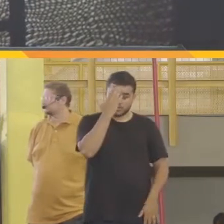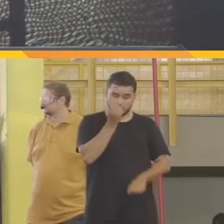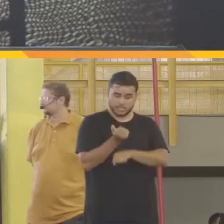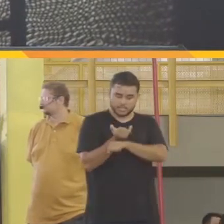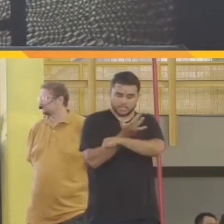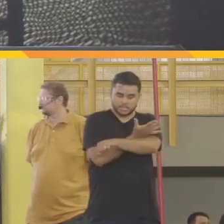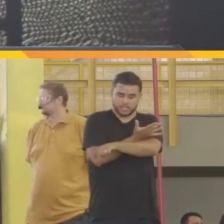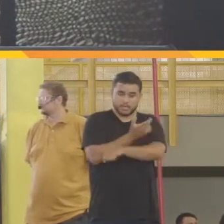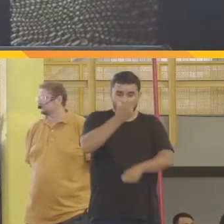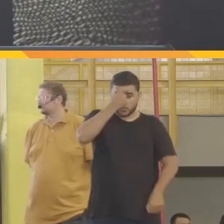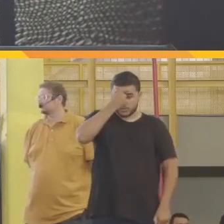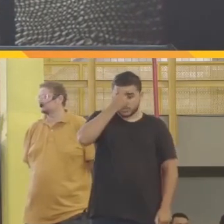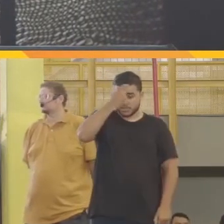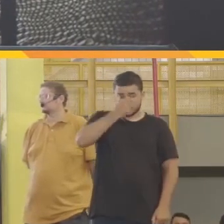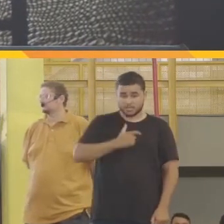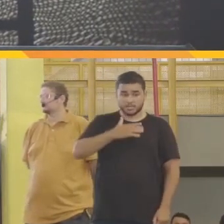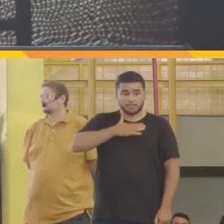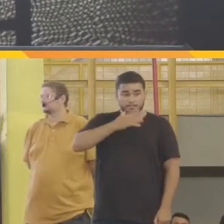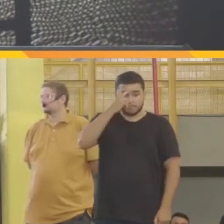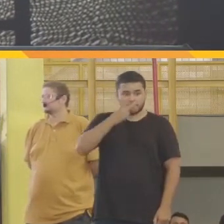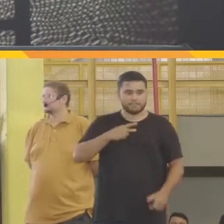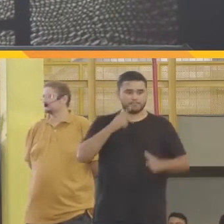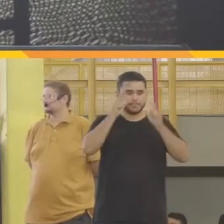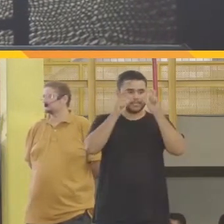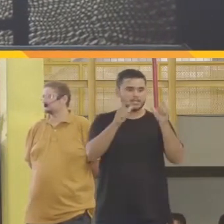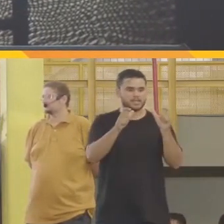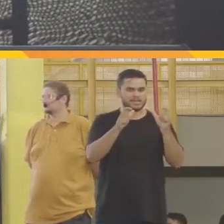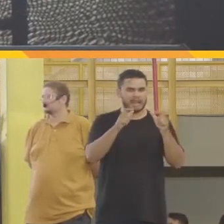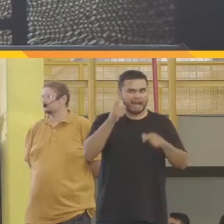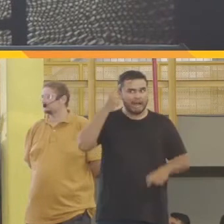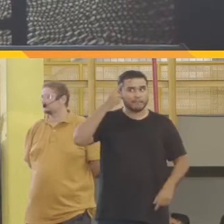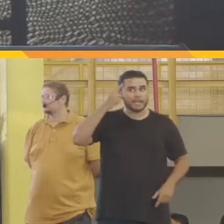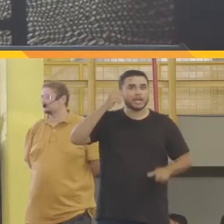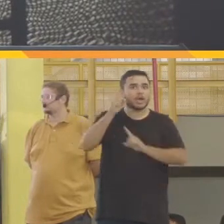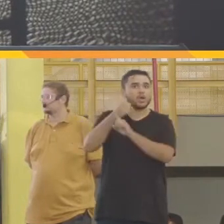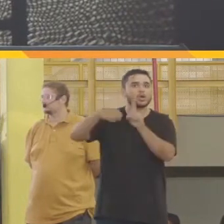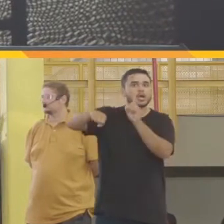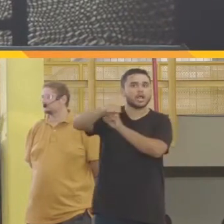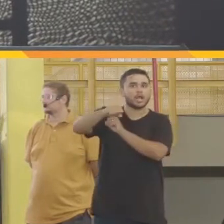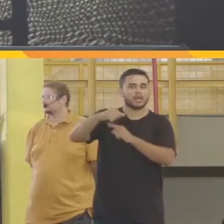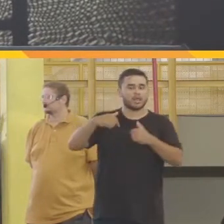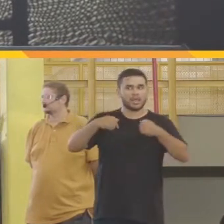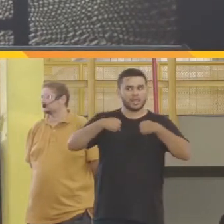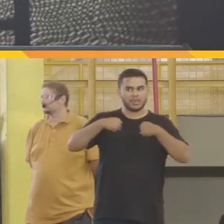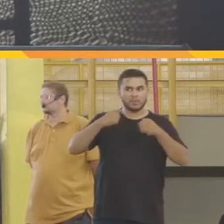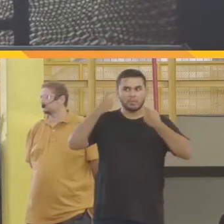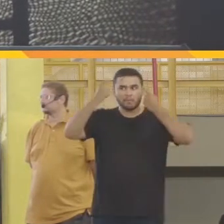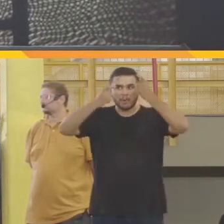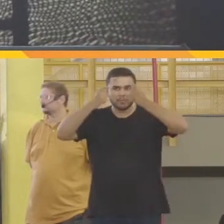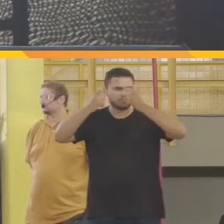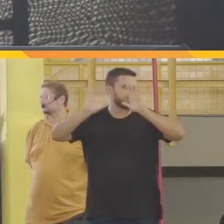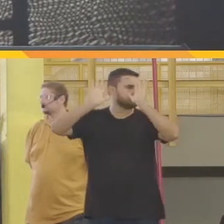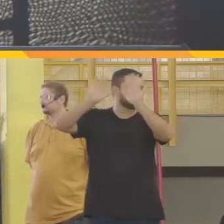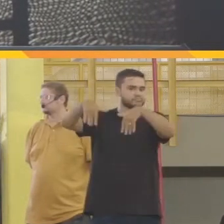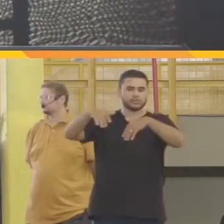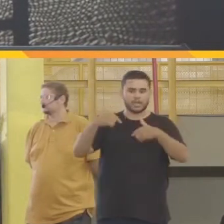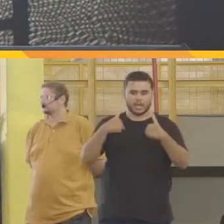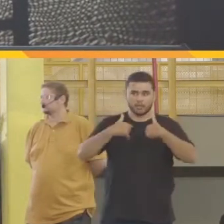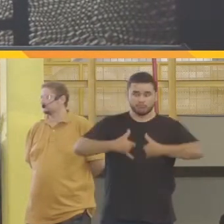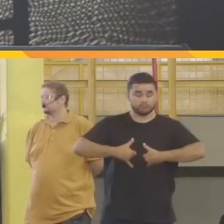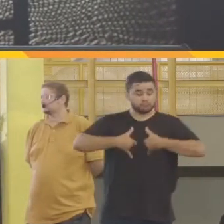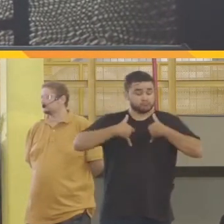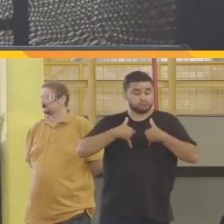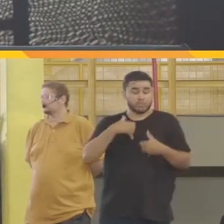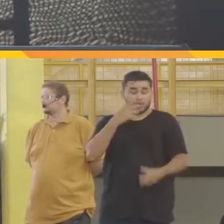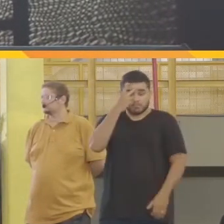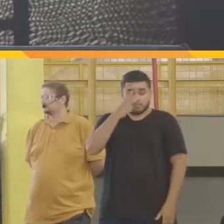age por interesses próprios. É um homem egoísta, mesquinho e que age por